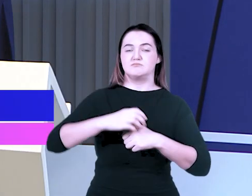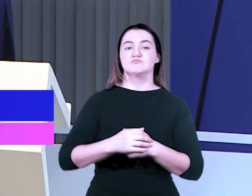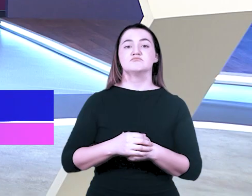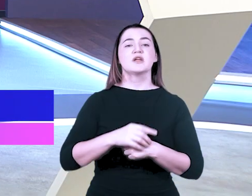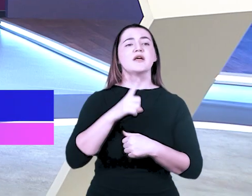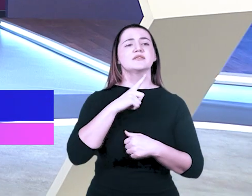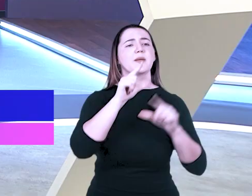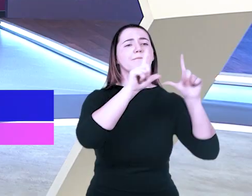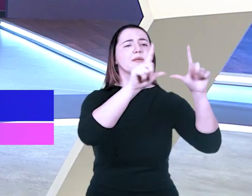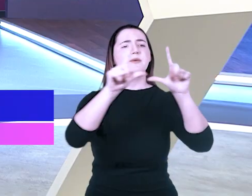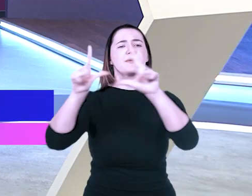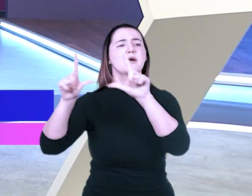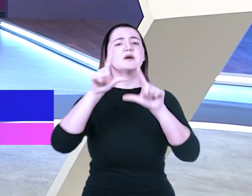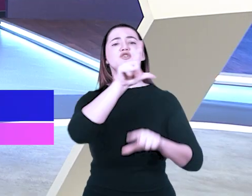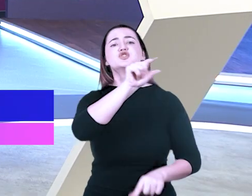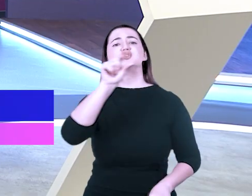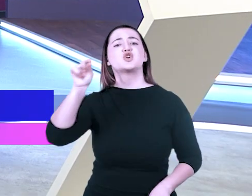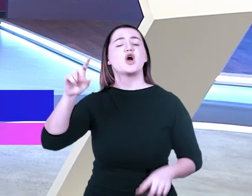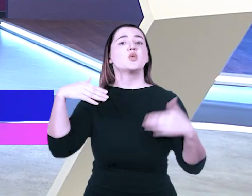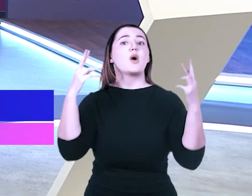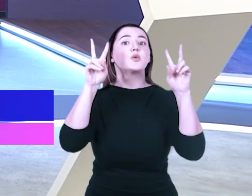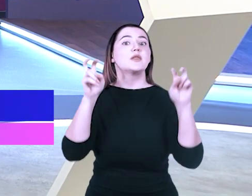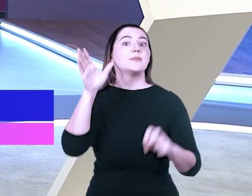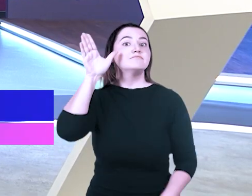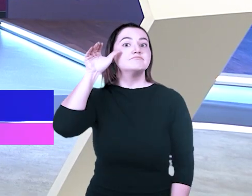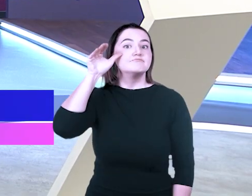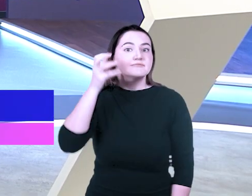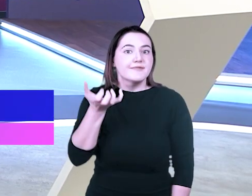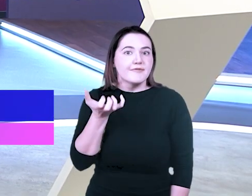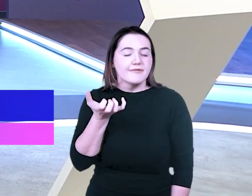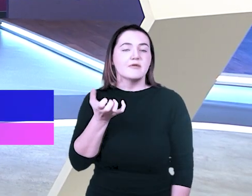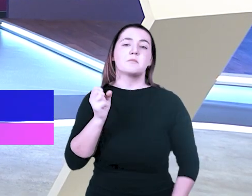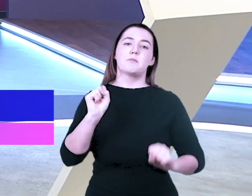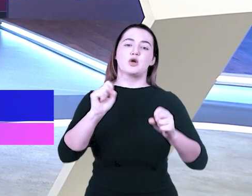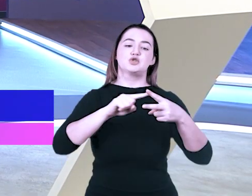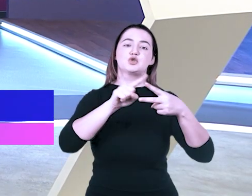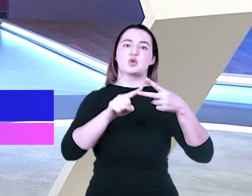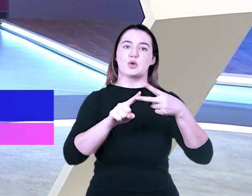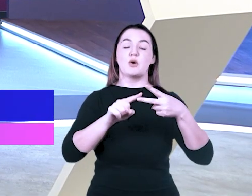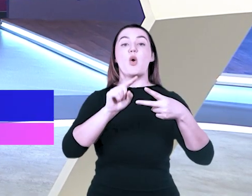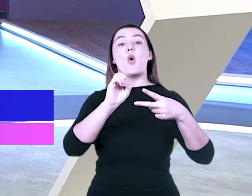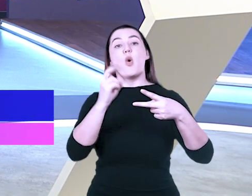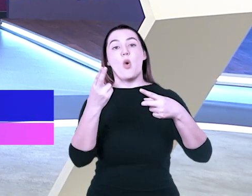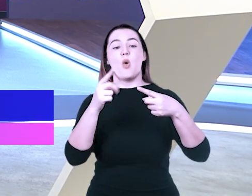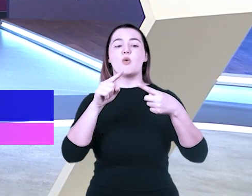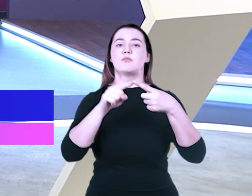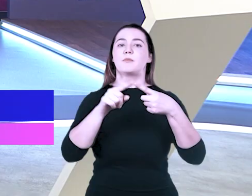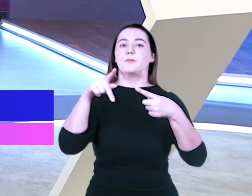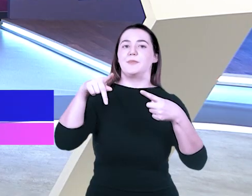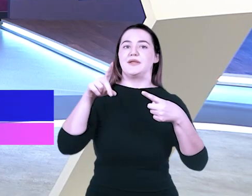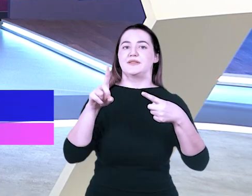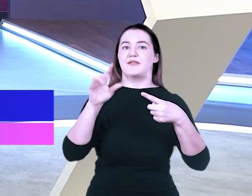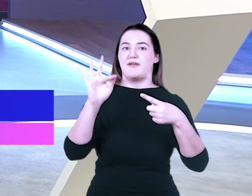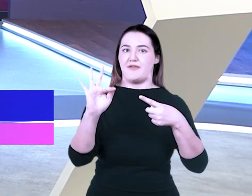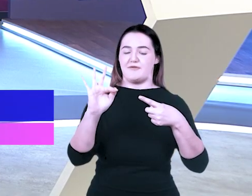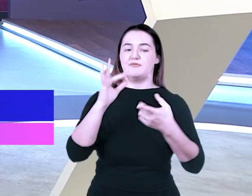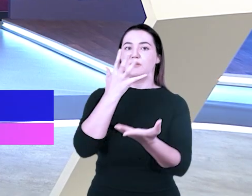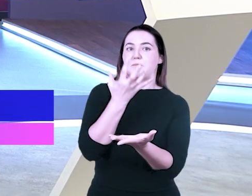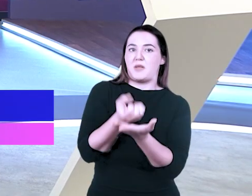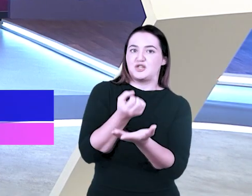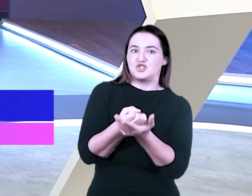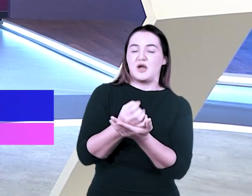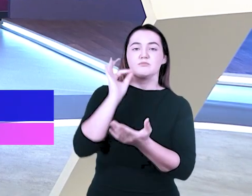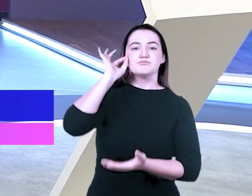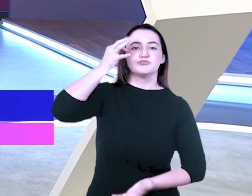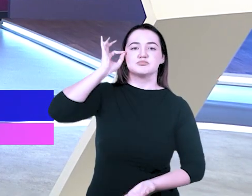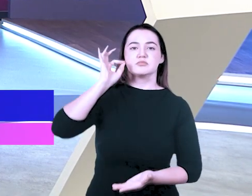bíblico que você quer fazer. E tem duas opções, baixar em PDF ou receber pelo correio. Digamos que você queira baixar em PDF para ter o material